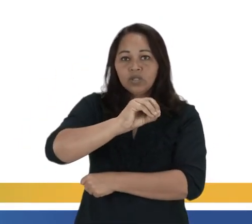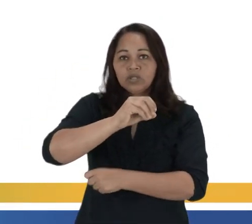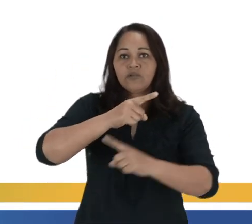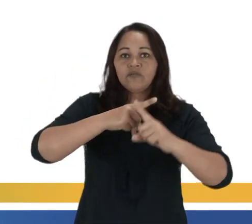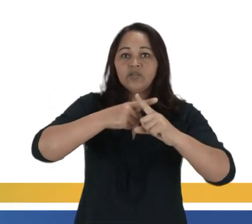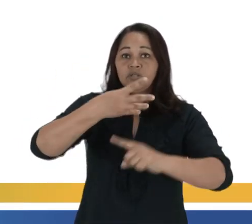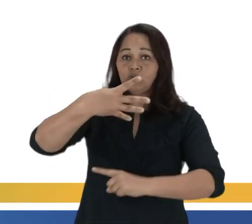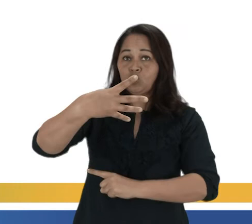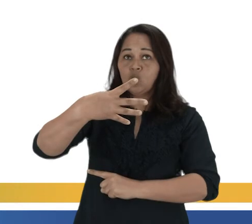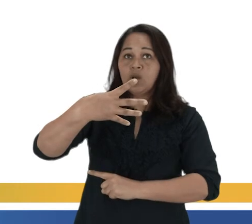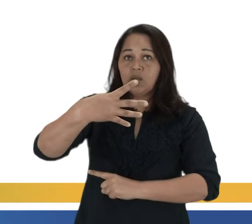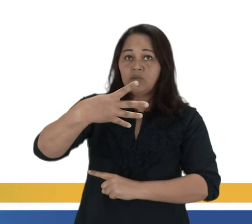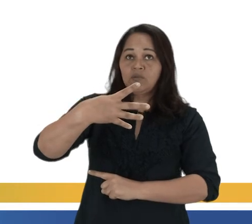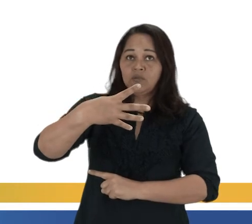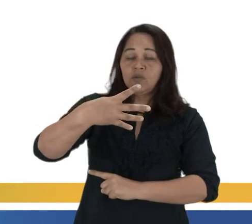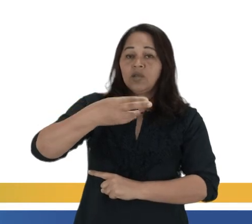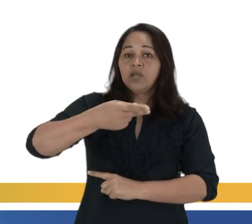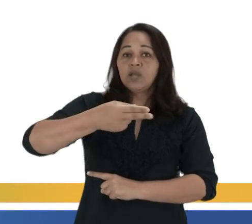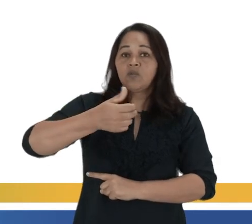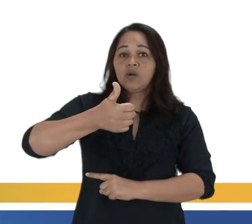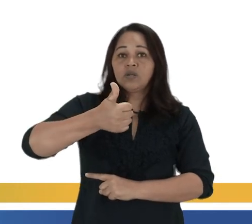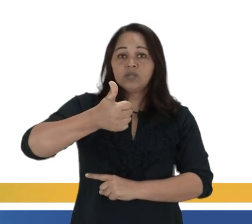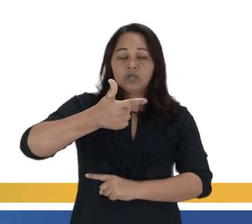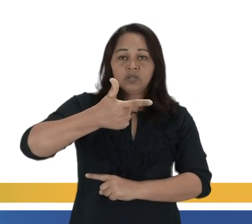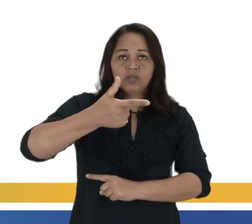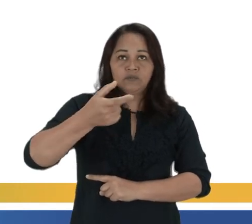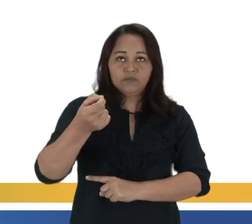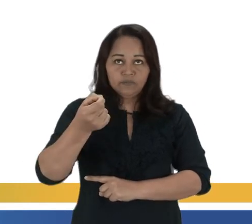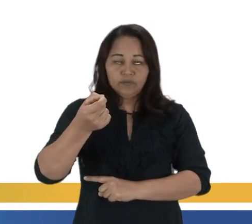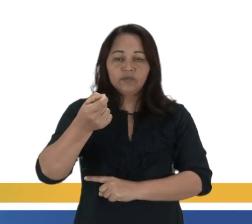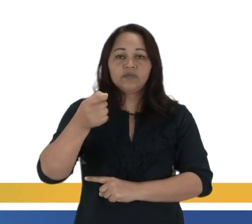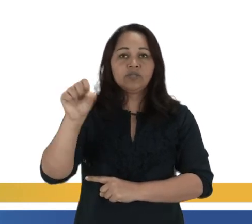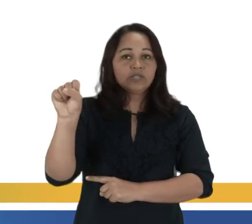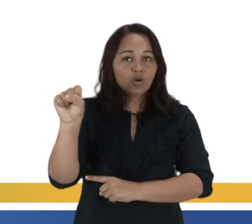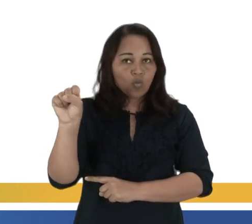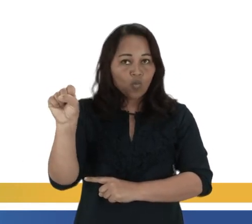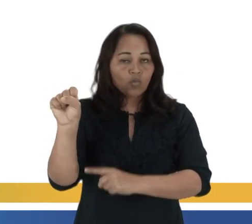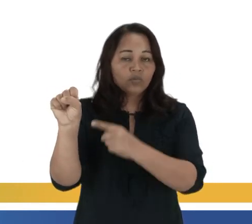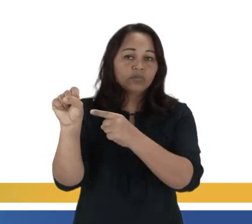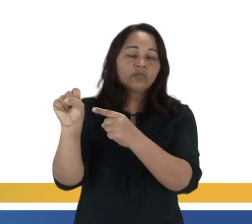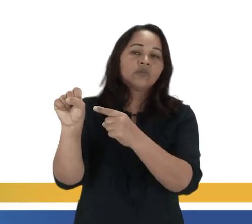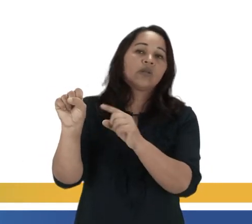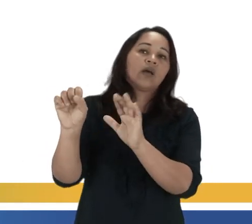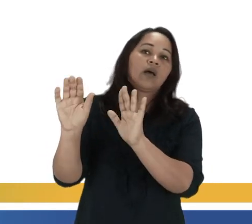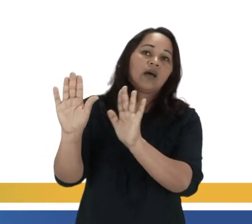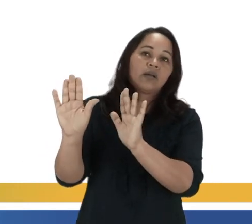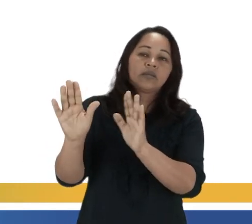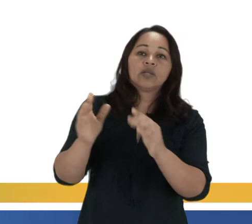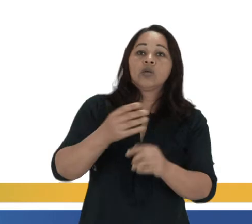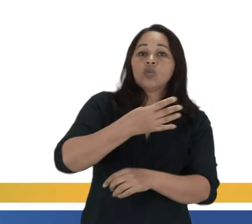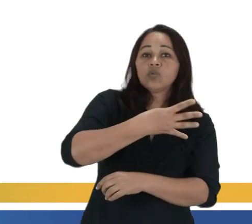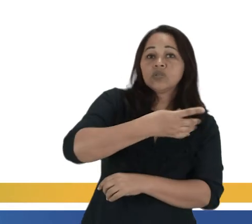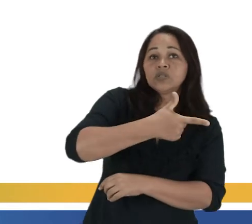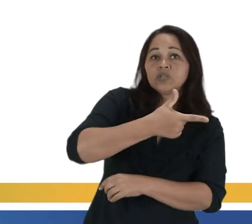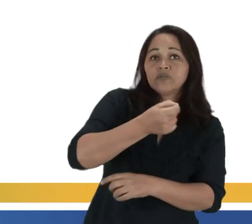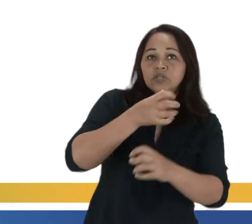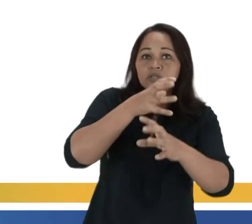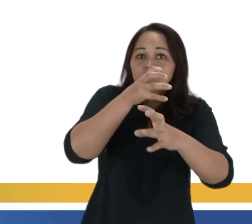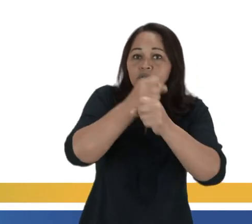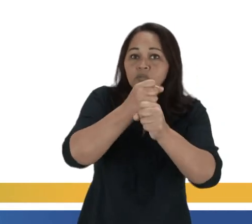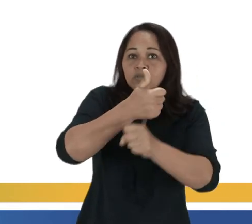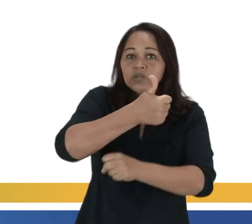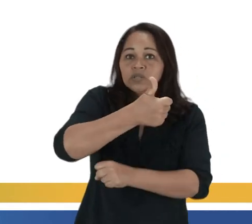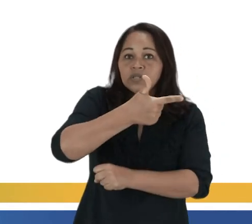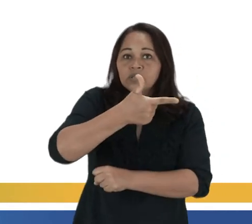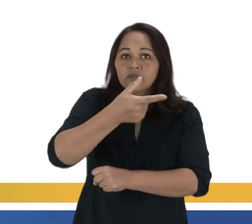120 segundos aí foi só o tempo gasto na digitação. E vou somar com o tempo de espera. Então,